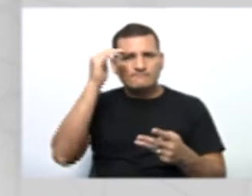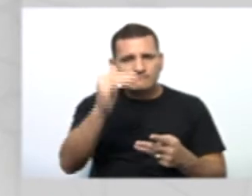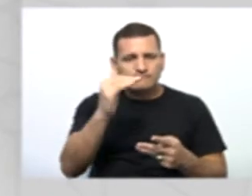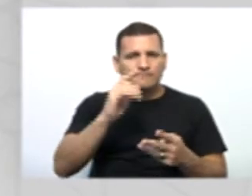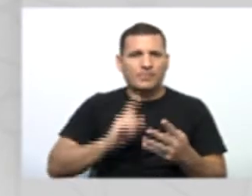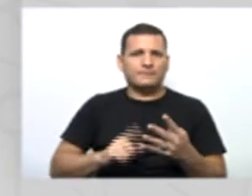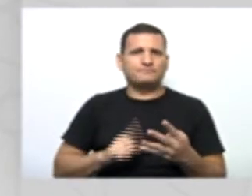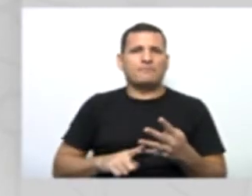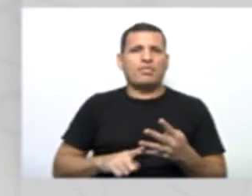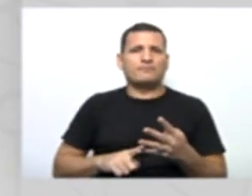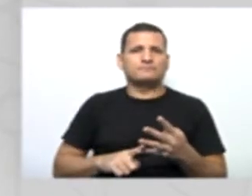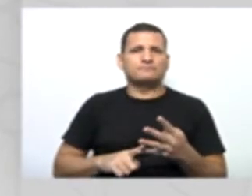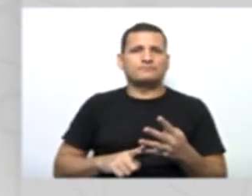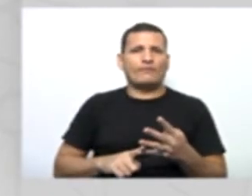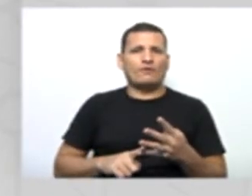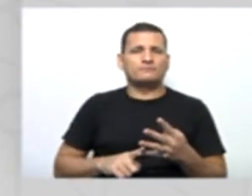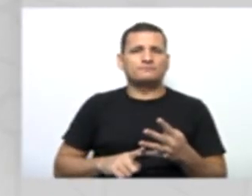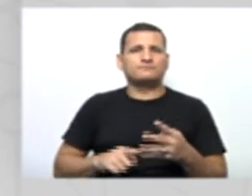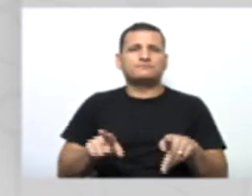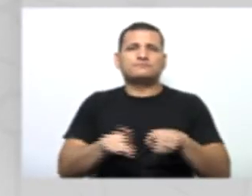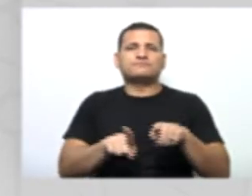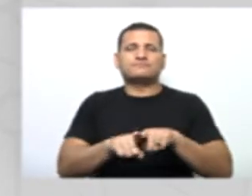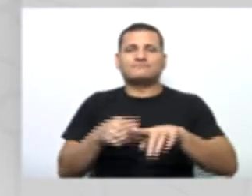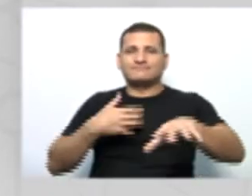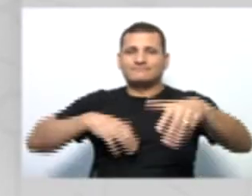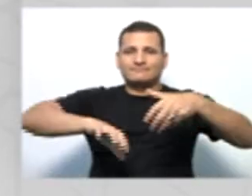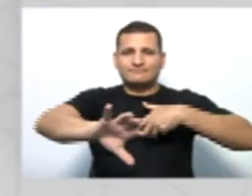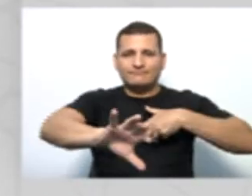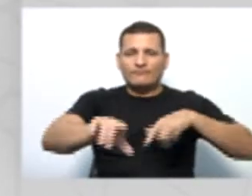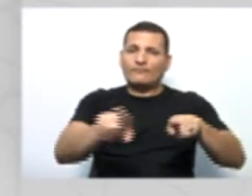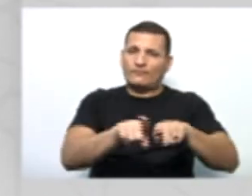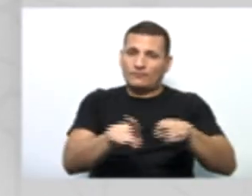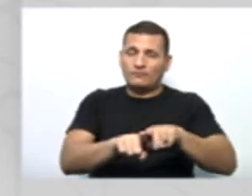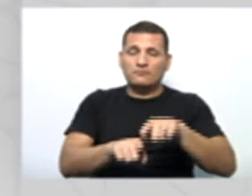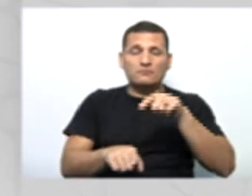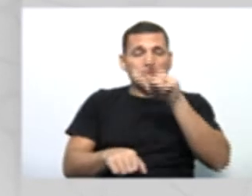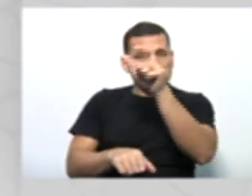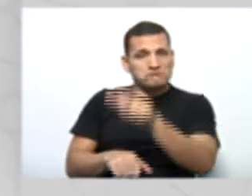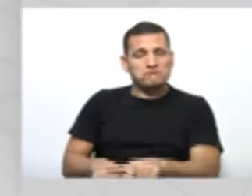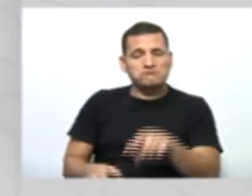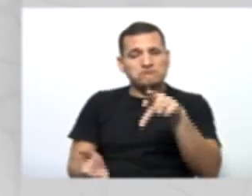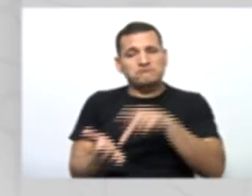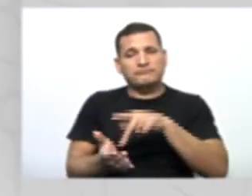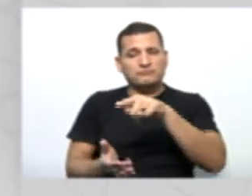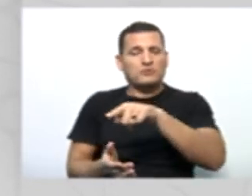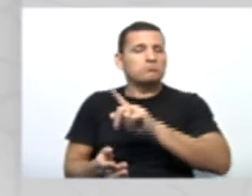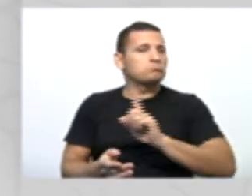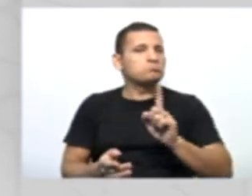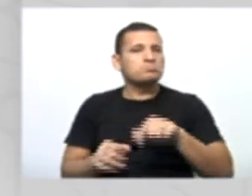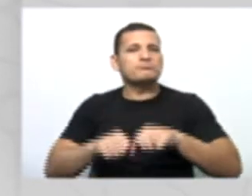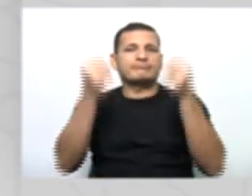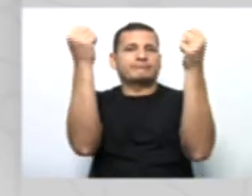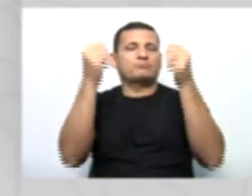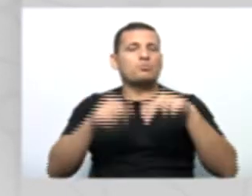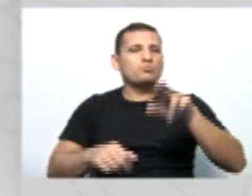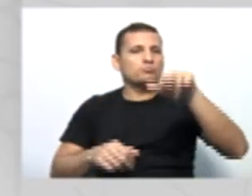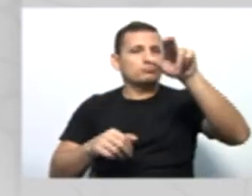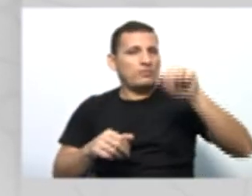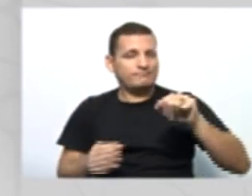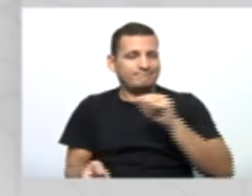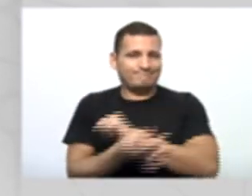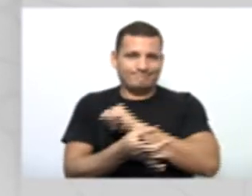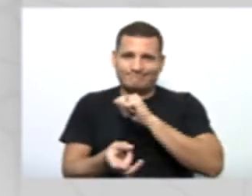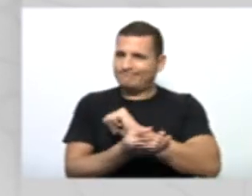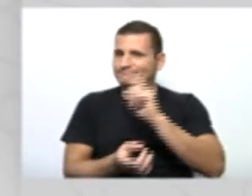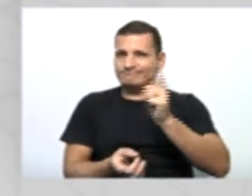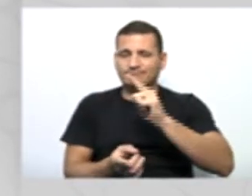relação à alteridade, que é de se colocar no lugar do outro, é evidente que essa pessoa ela não vai se corromper. Por quê? Porque a corrupção